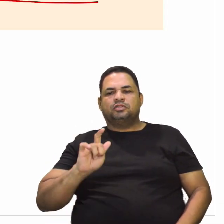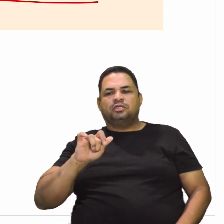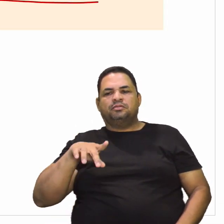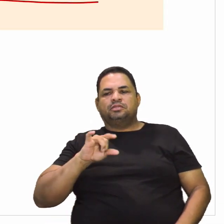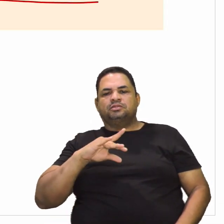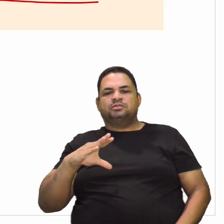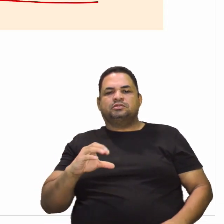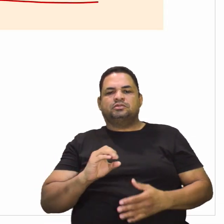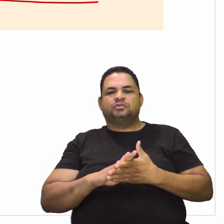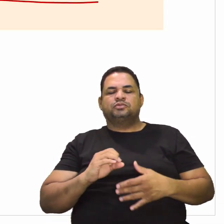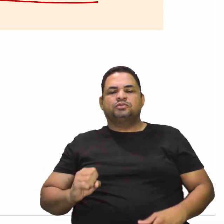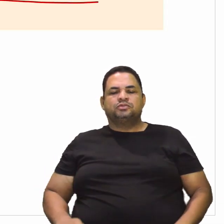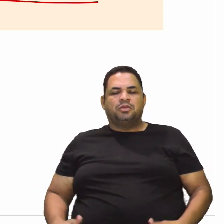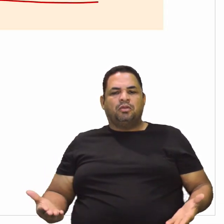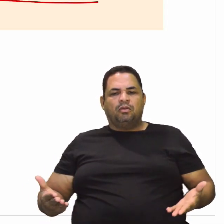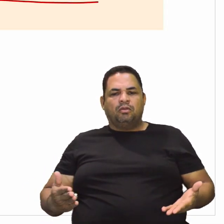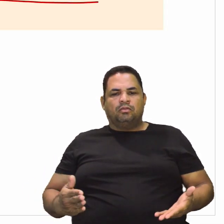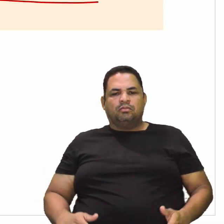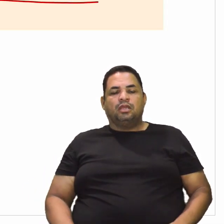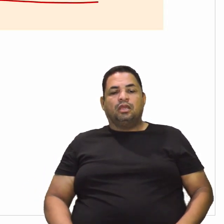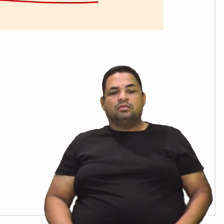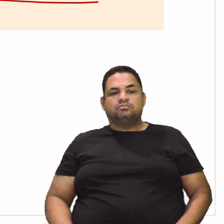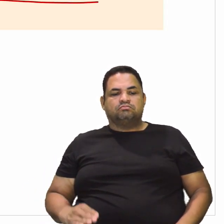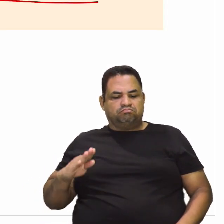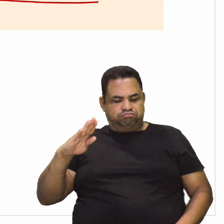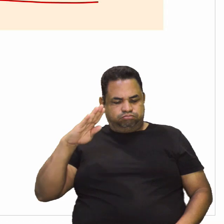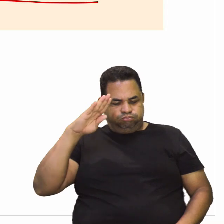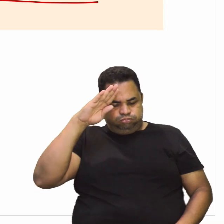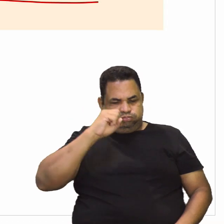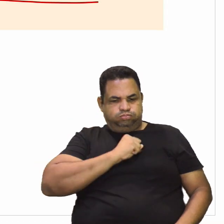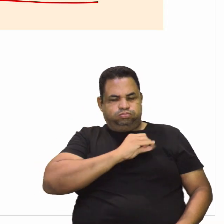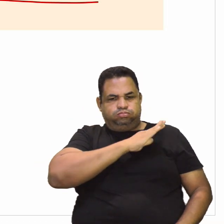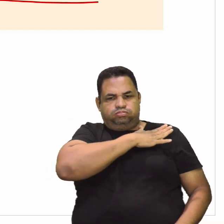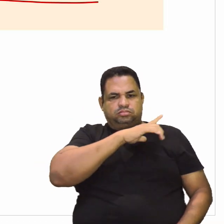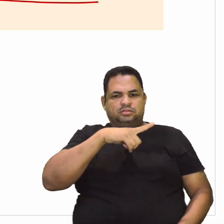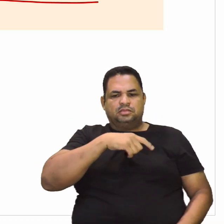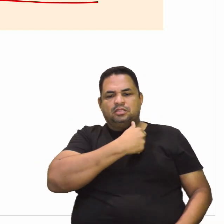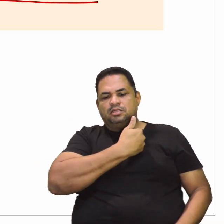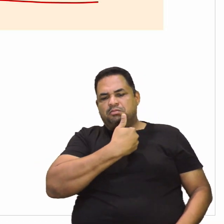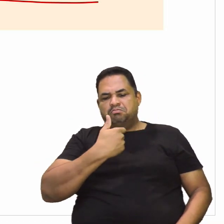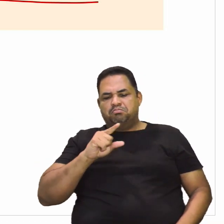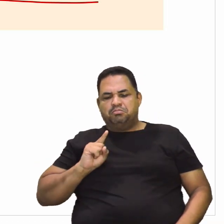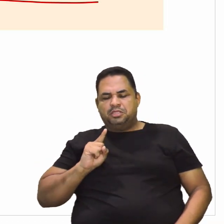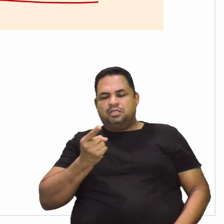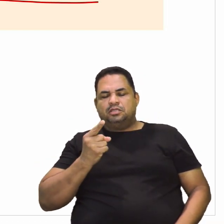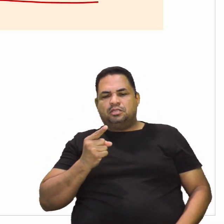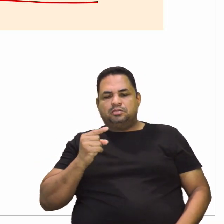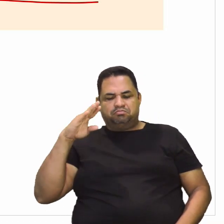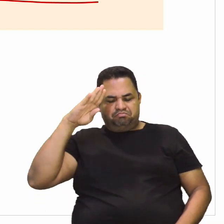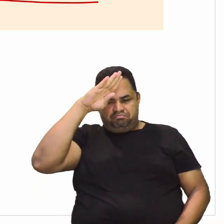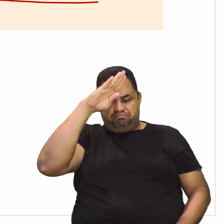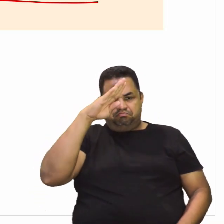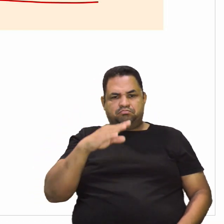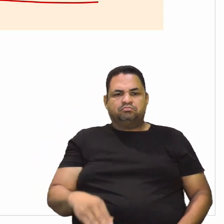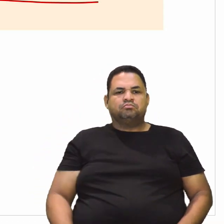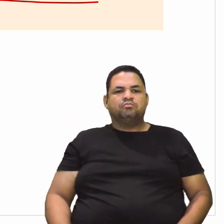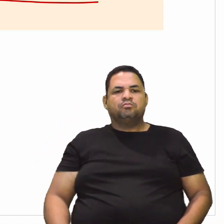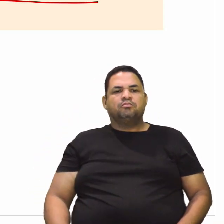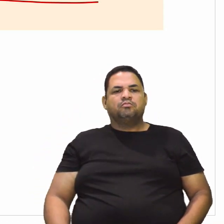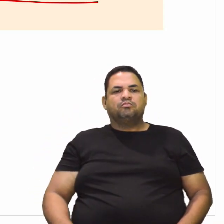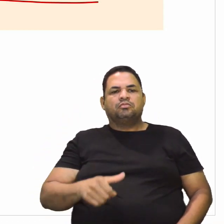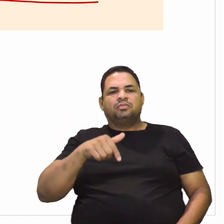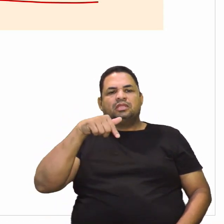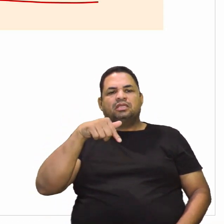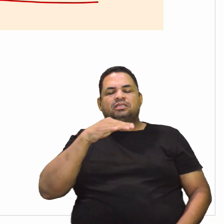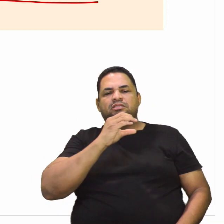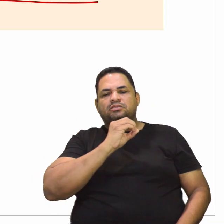exército romano. Como assim? O exército tem 1.000 soldados, mas desses 1.000 soldados eu tenho